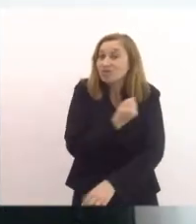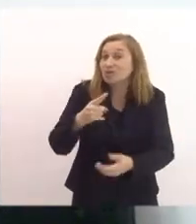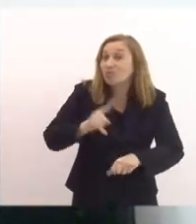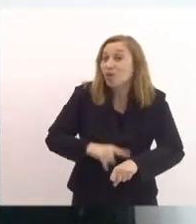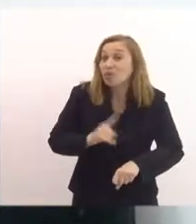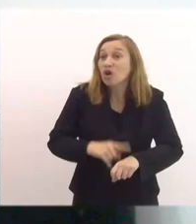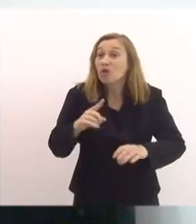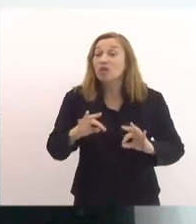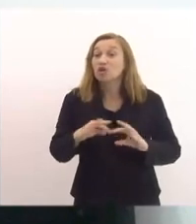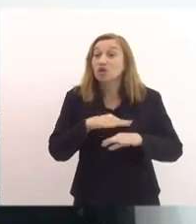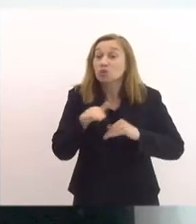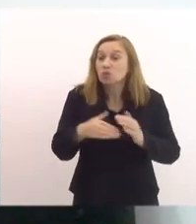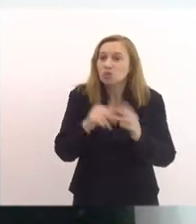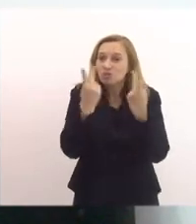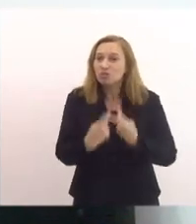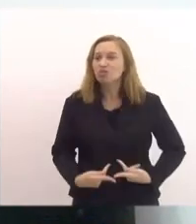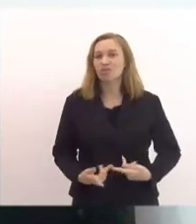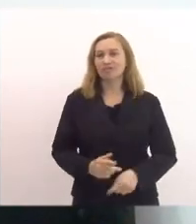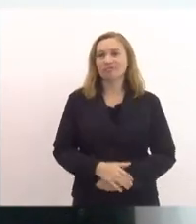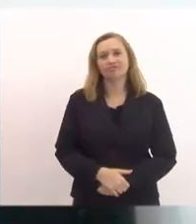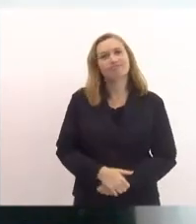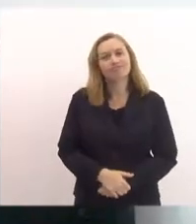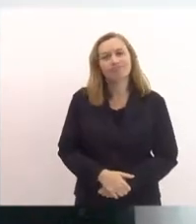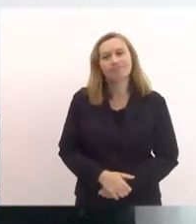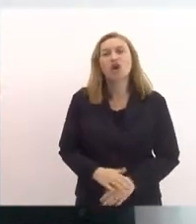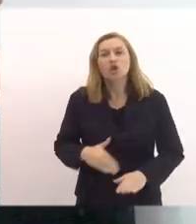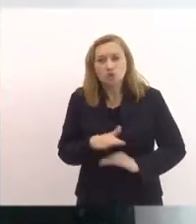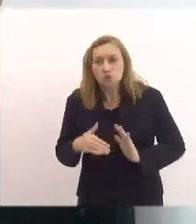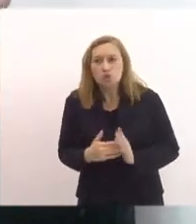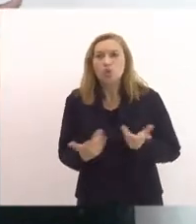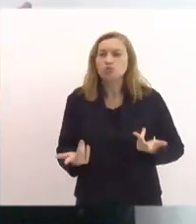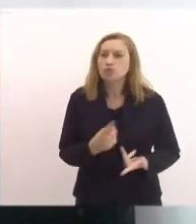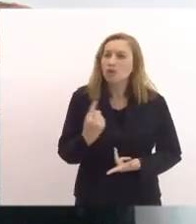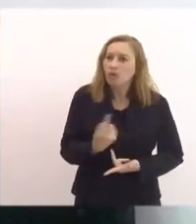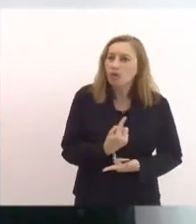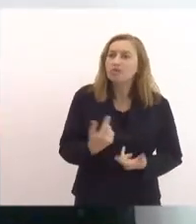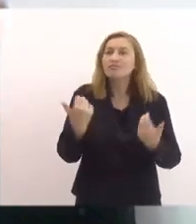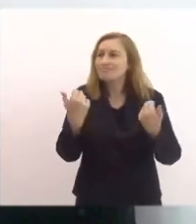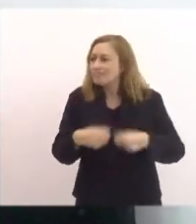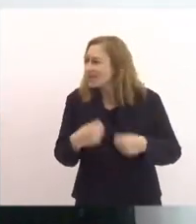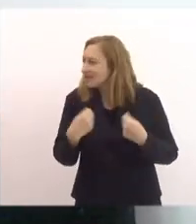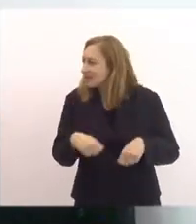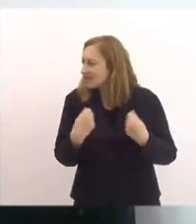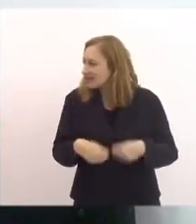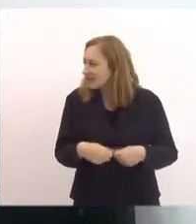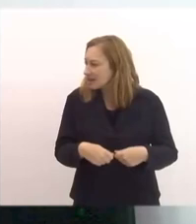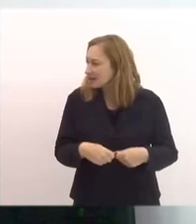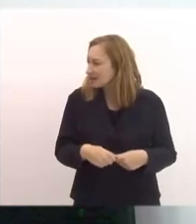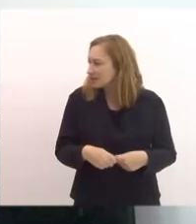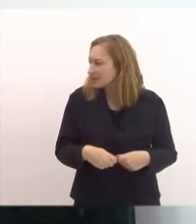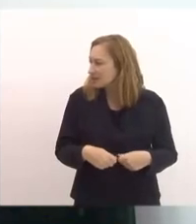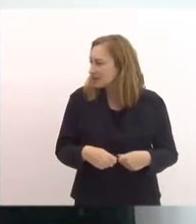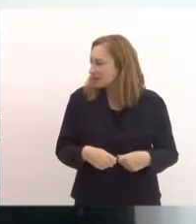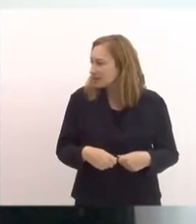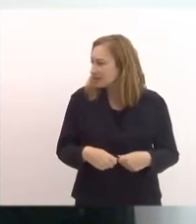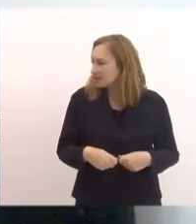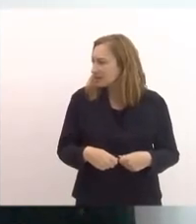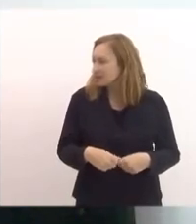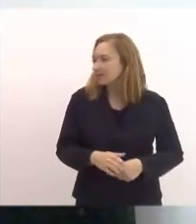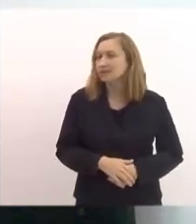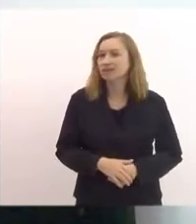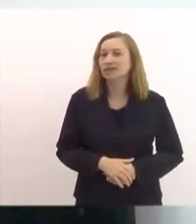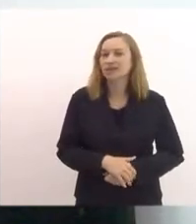Porque todos nós somos humanos. E... todos nós precisamos ter uma resposta, precisamos de